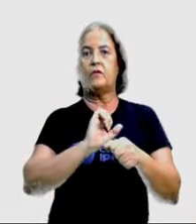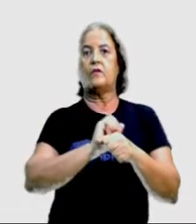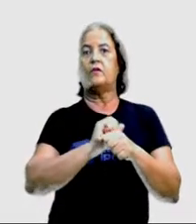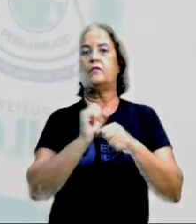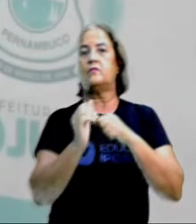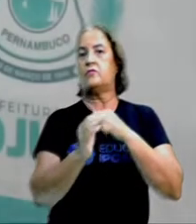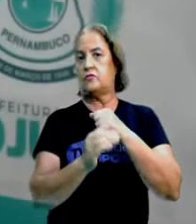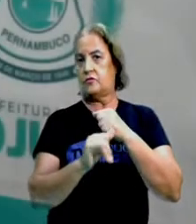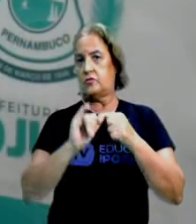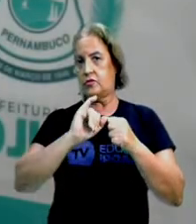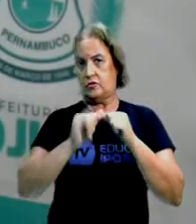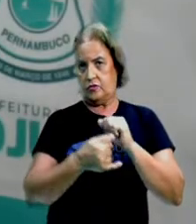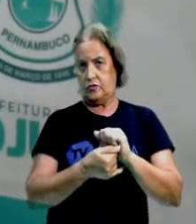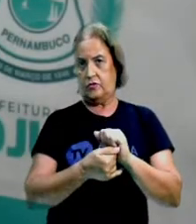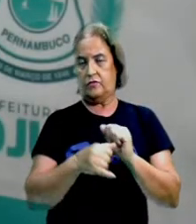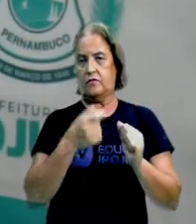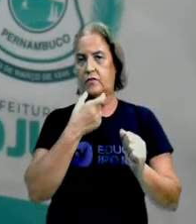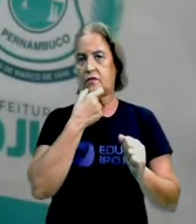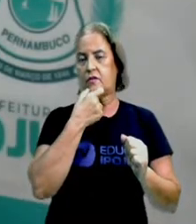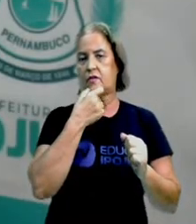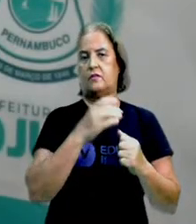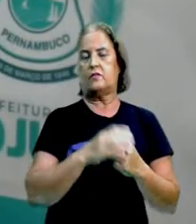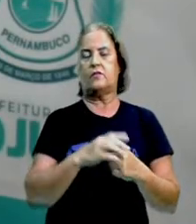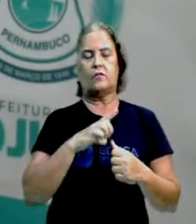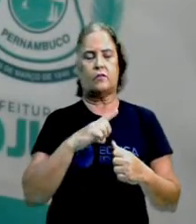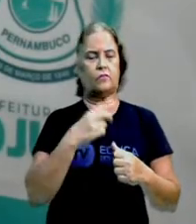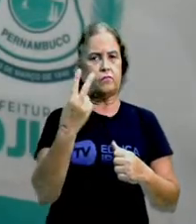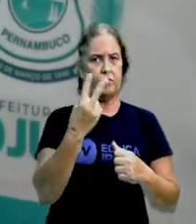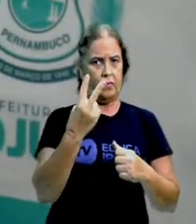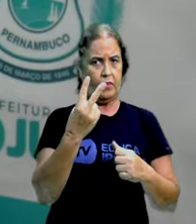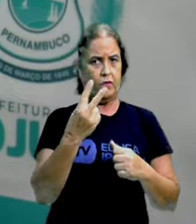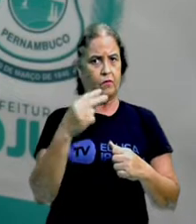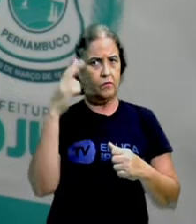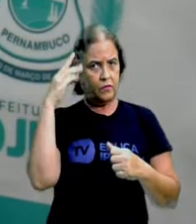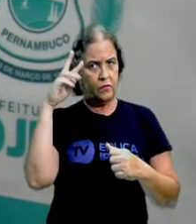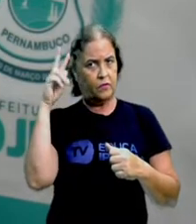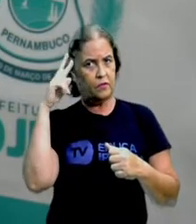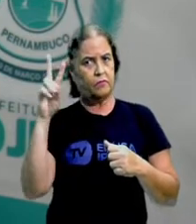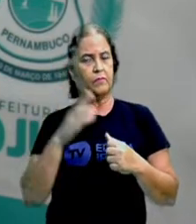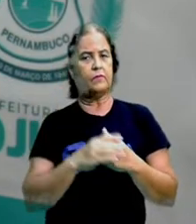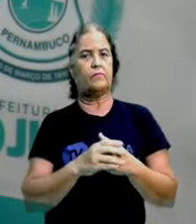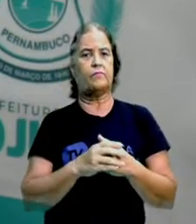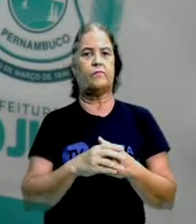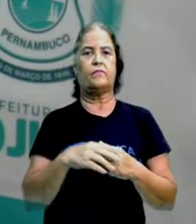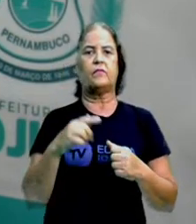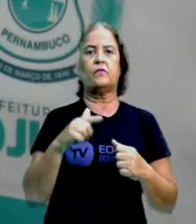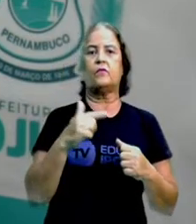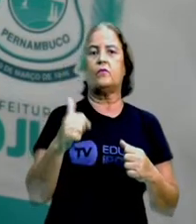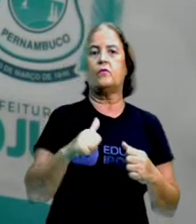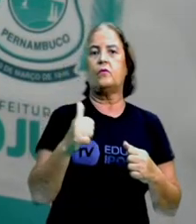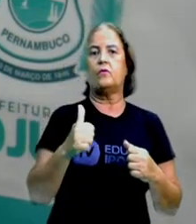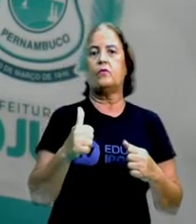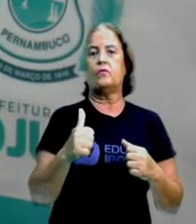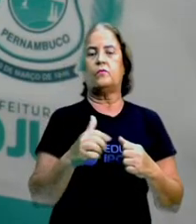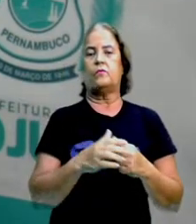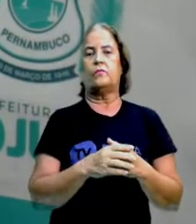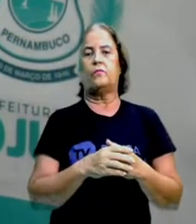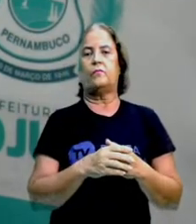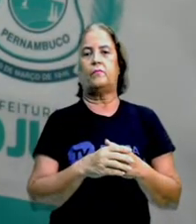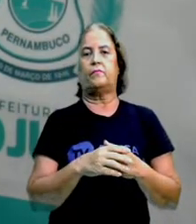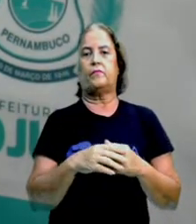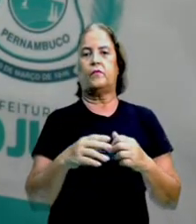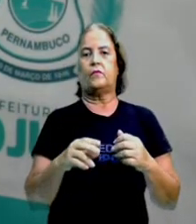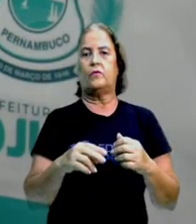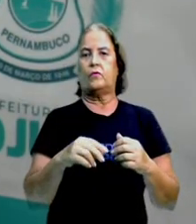vocês que existem dois tipos de pronomes possessivos em inglês? Então, os adjective possessives e os possessive pronouns. Ou seja,